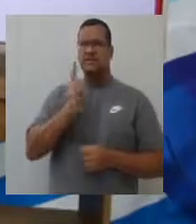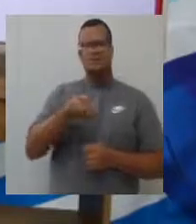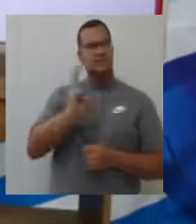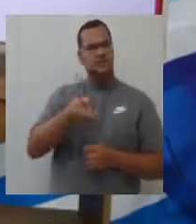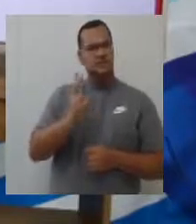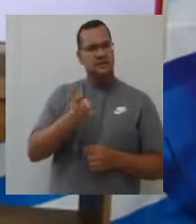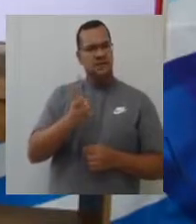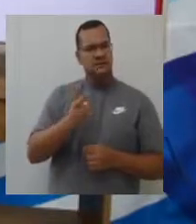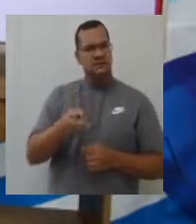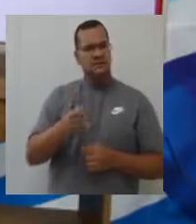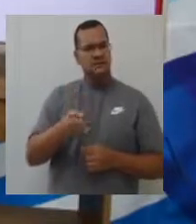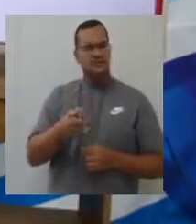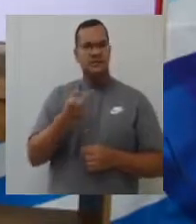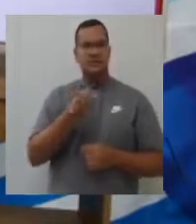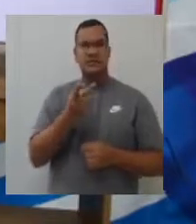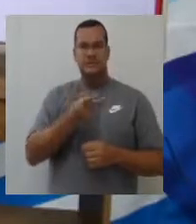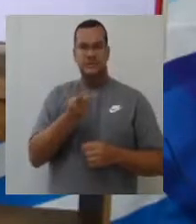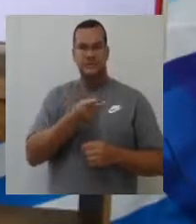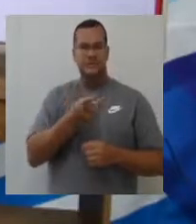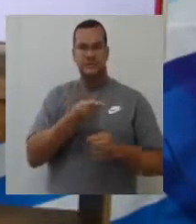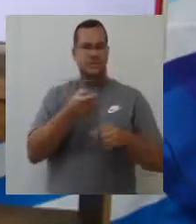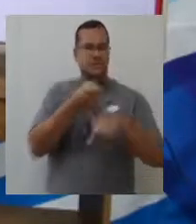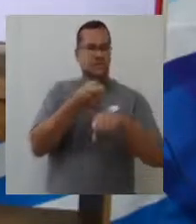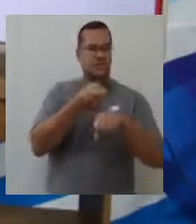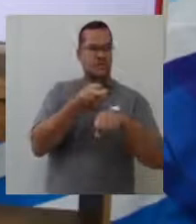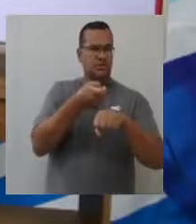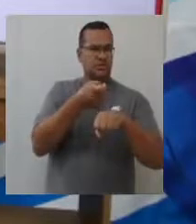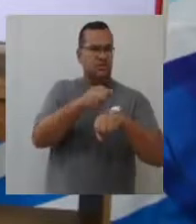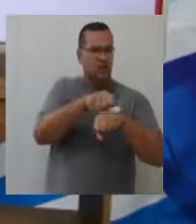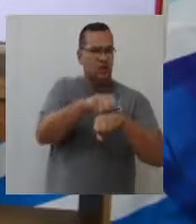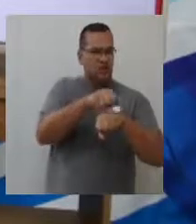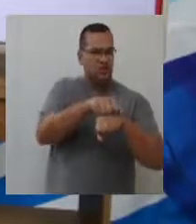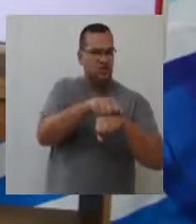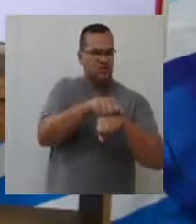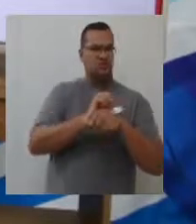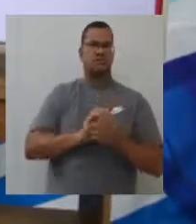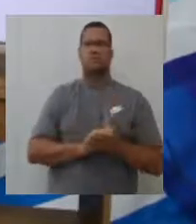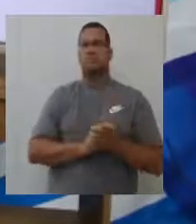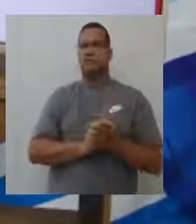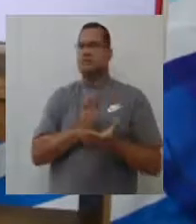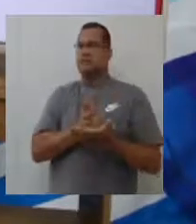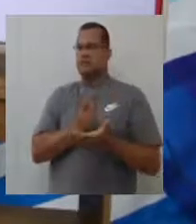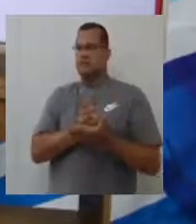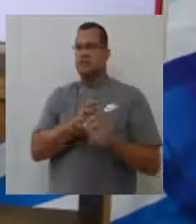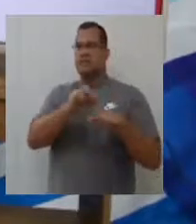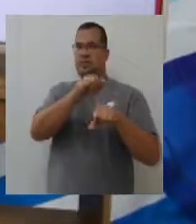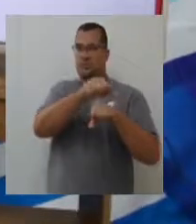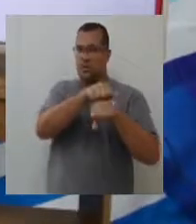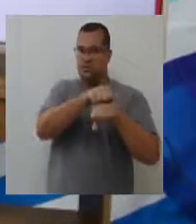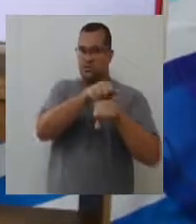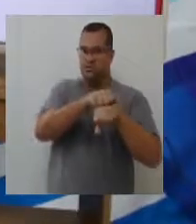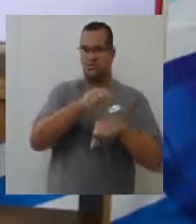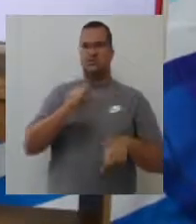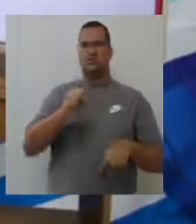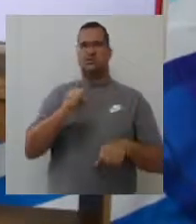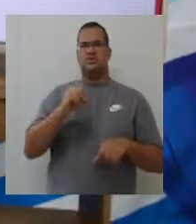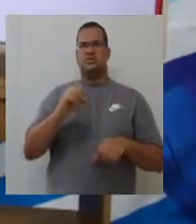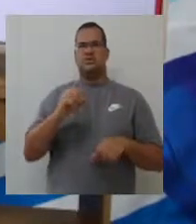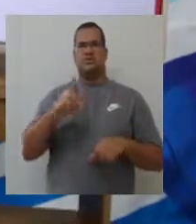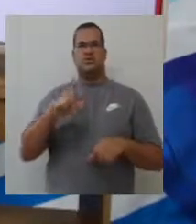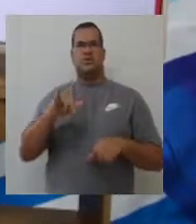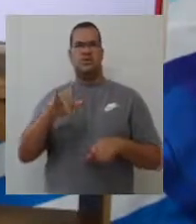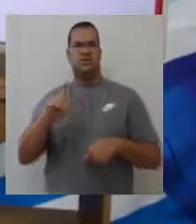é sólido. Olha a diferença de suspensão para emulsão. Preste muita atenção, porque isso cai no seu